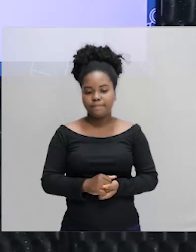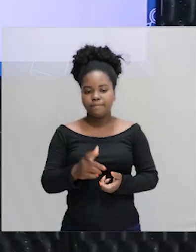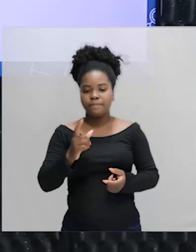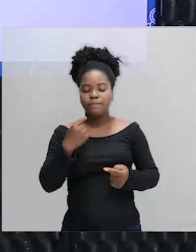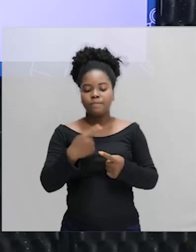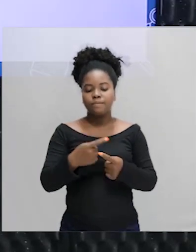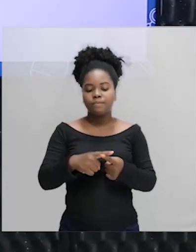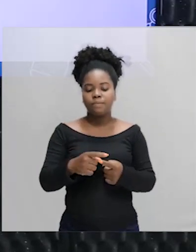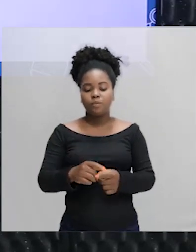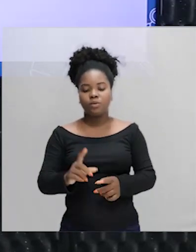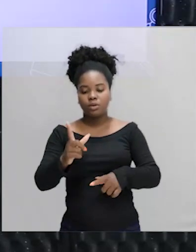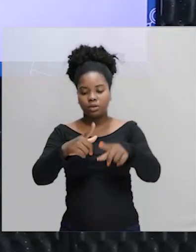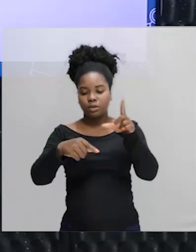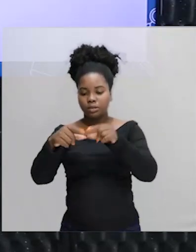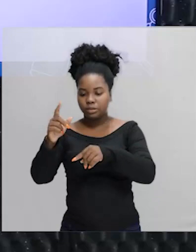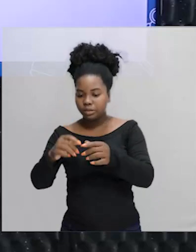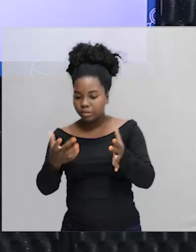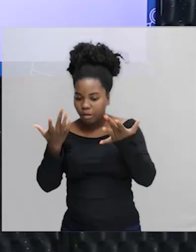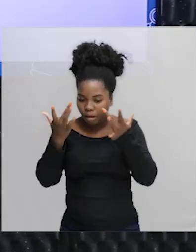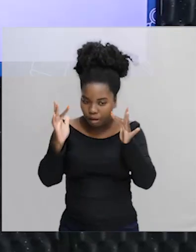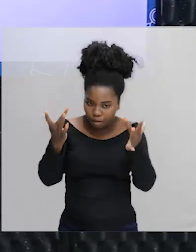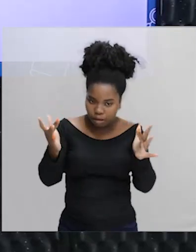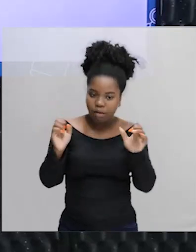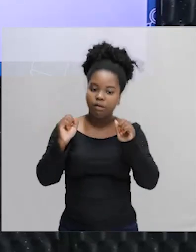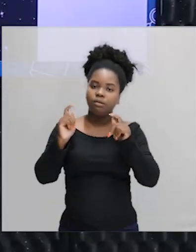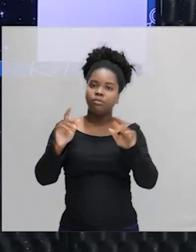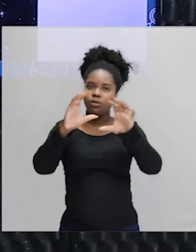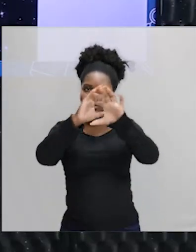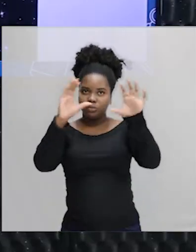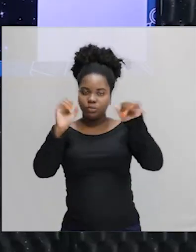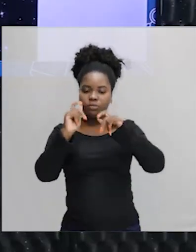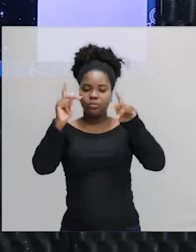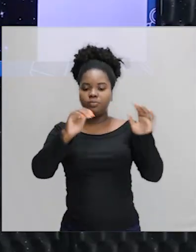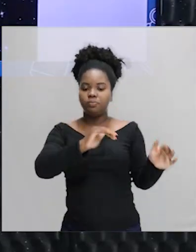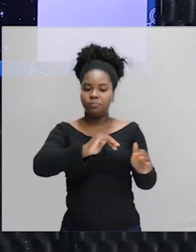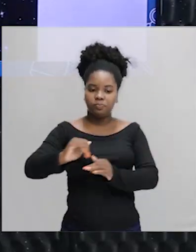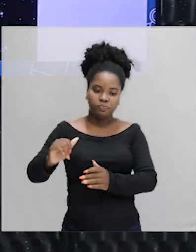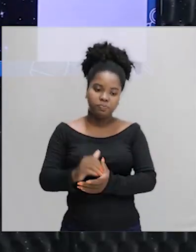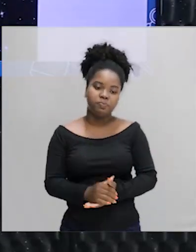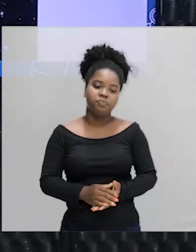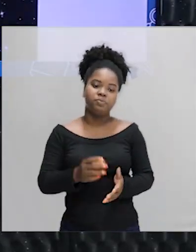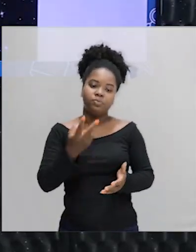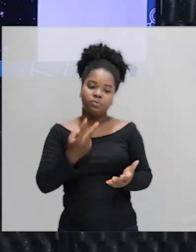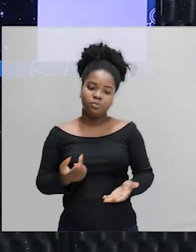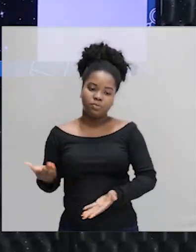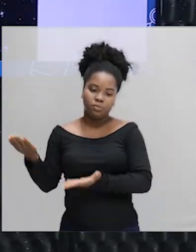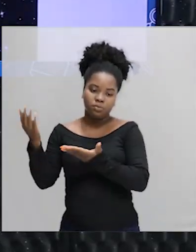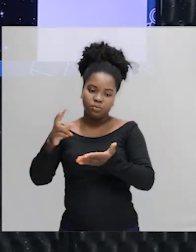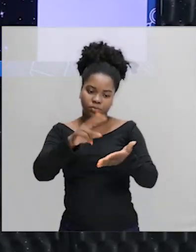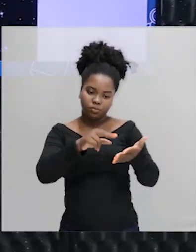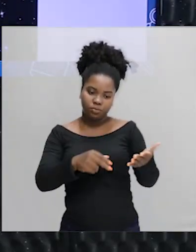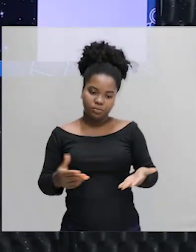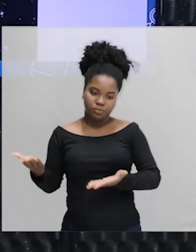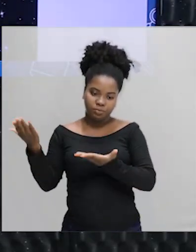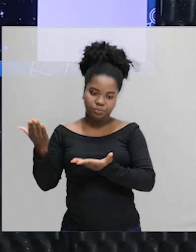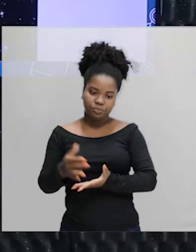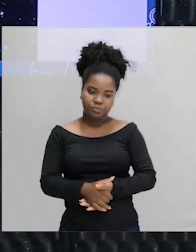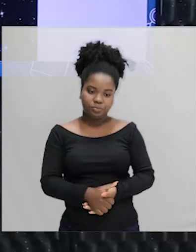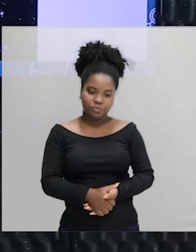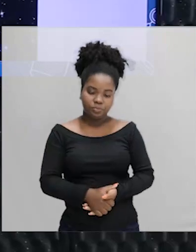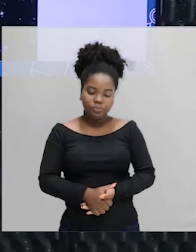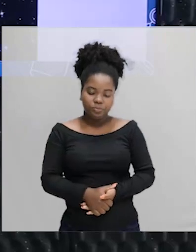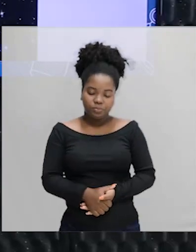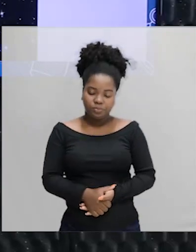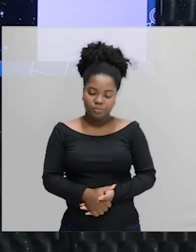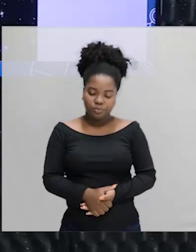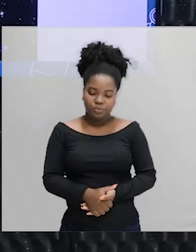essas estrelas aí elas vão nos entregar, tá ok? Então vamos lá. As estrelas passam por